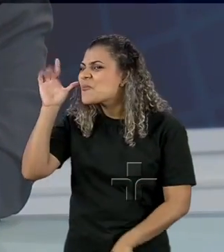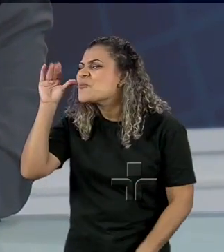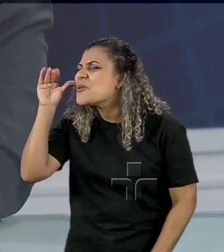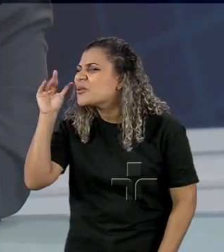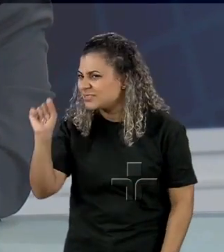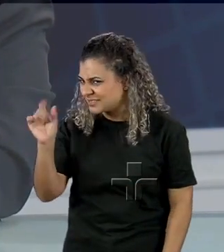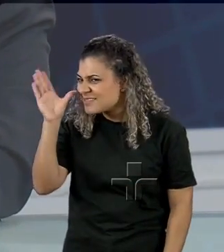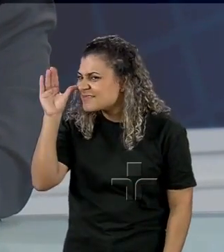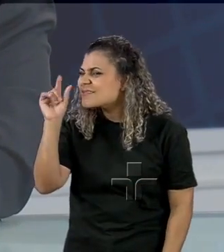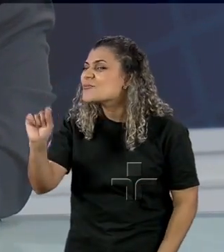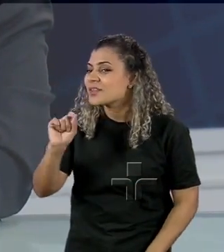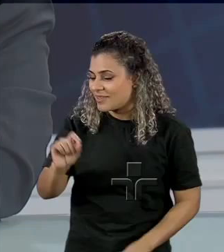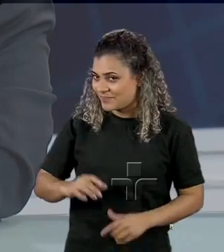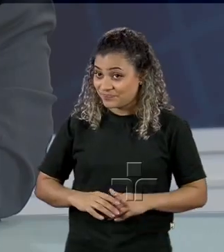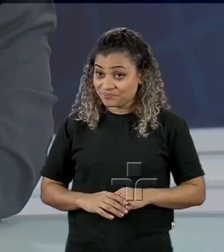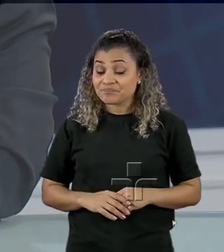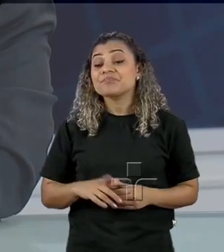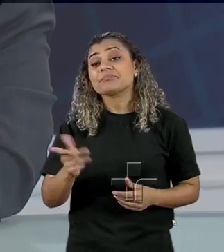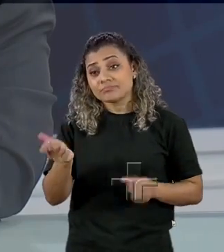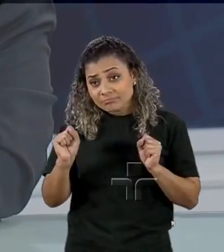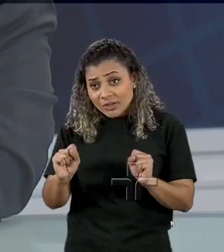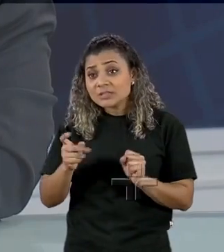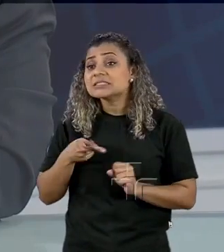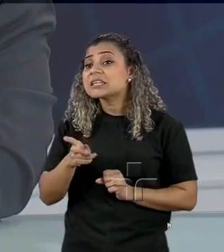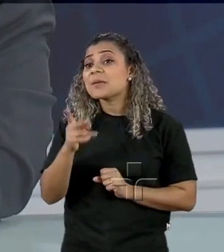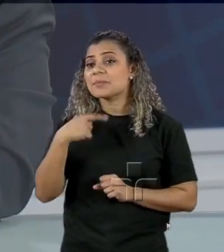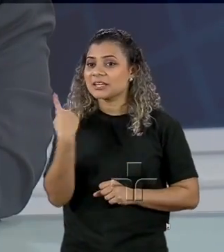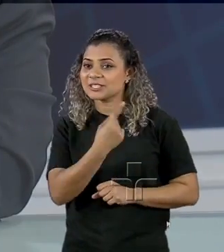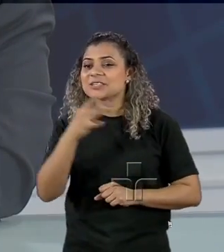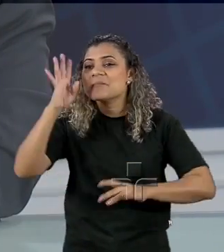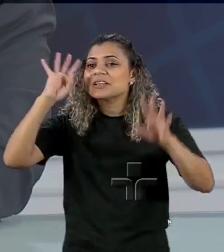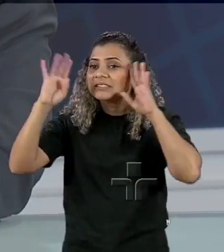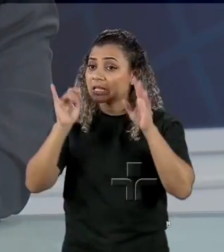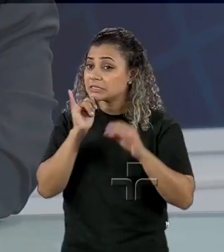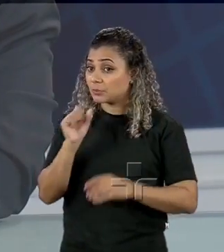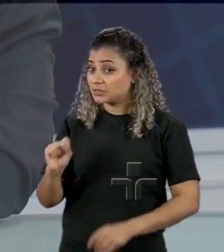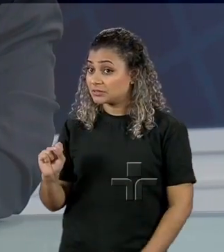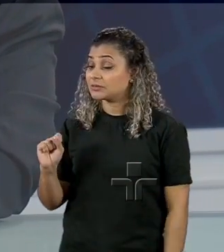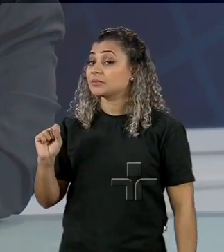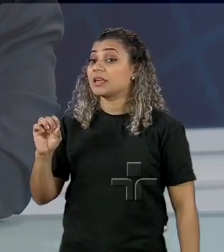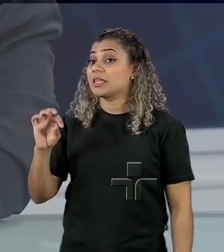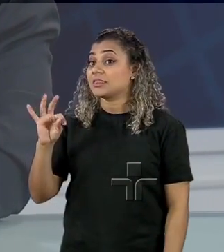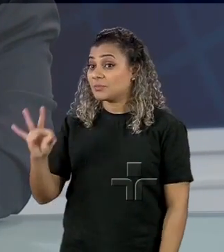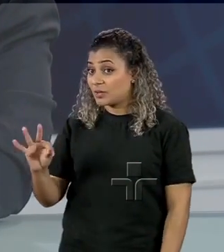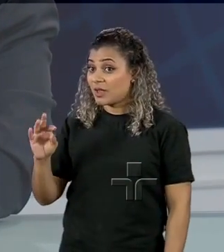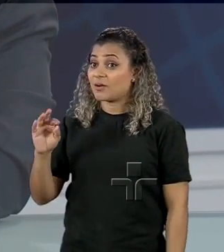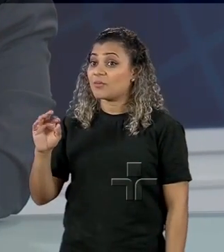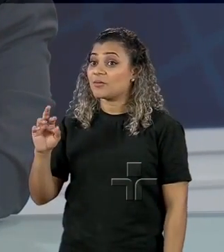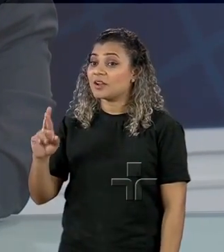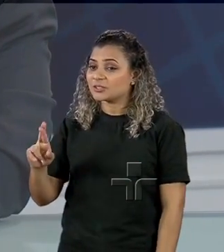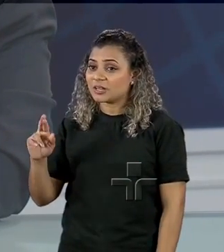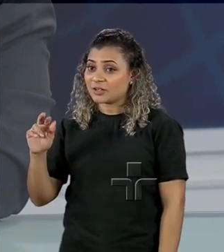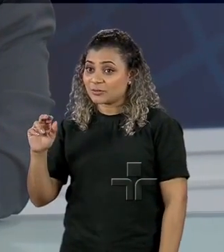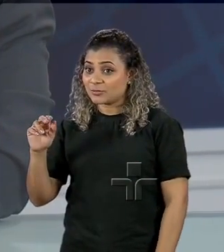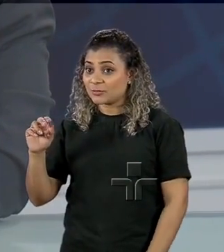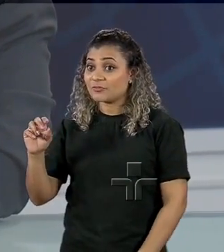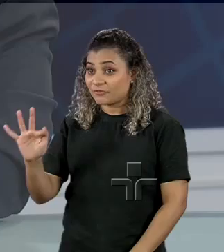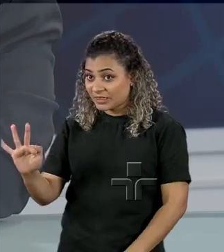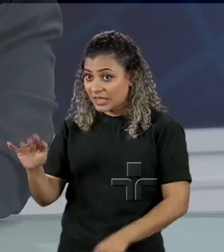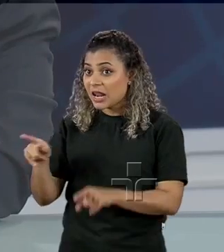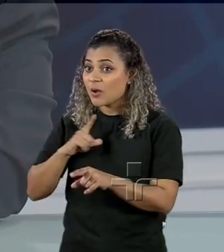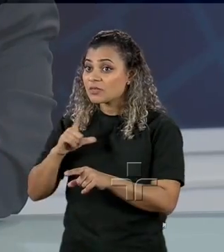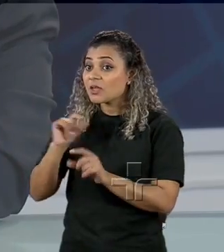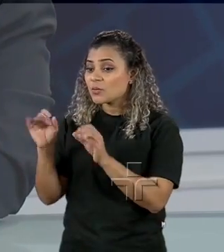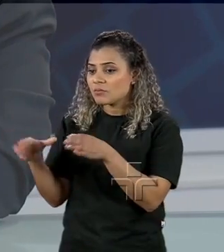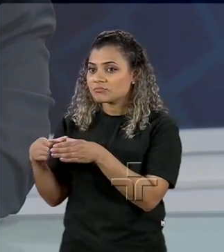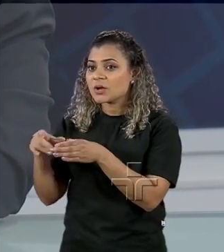que algo que sempre a gente precisa imaginar. Um tribunal superior, quer dizer, o nosso Supremo Tribunal, o último dos nossos, ele tem